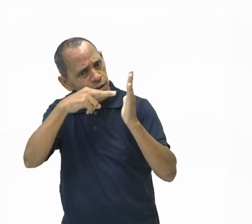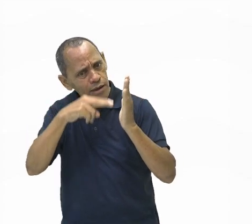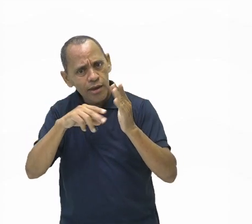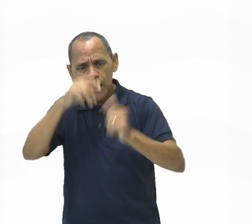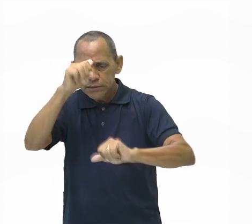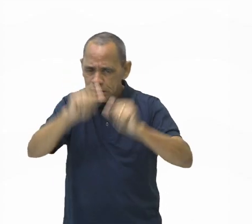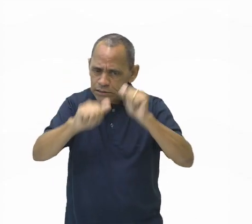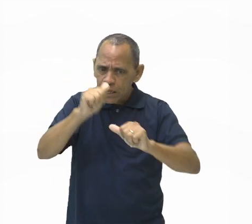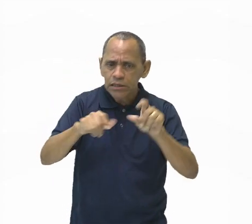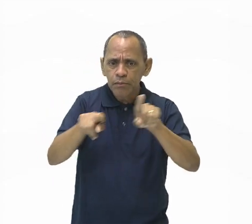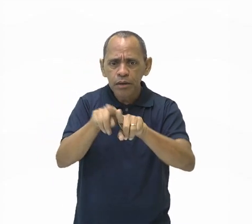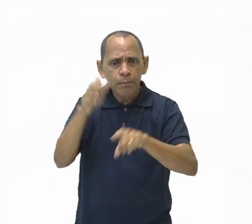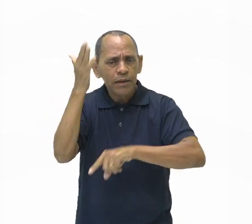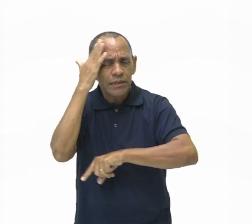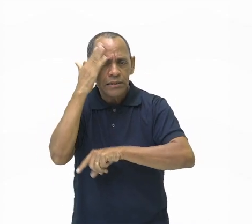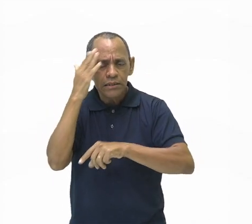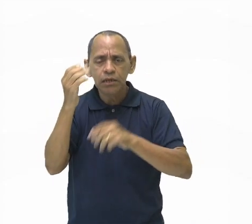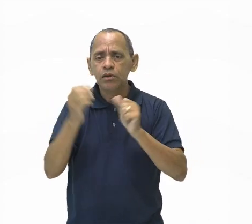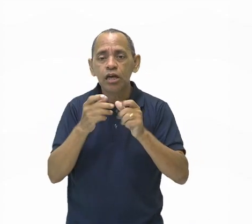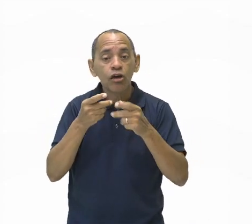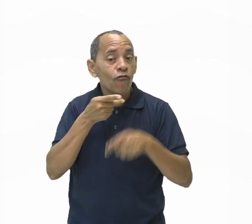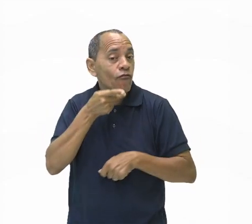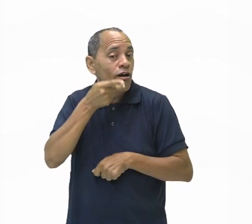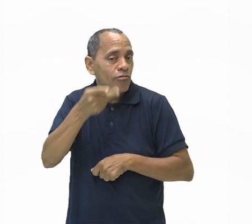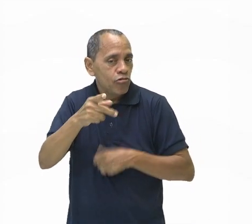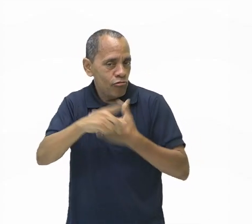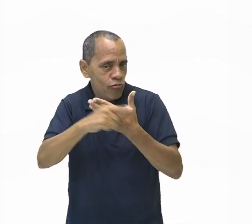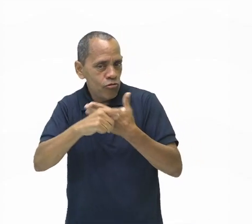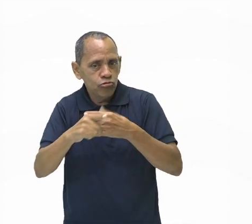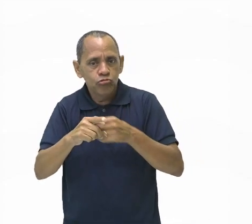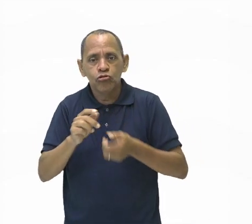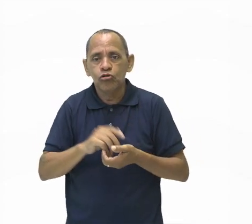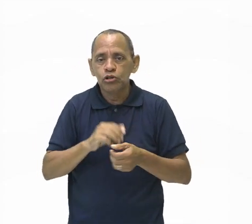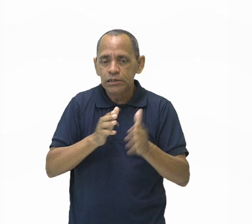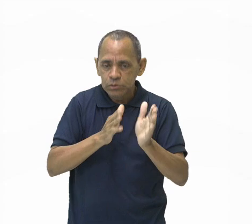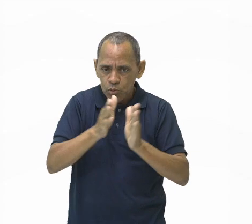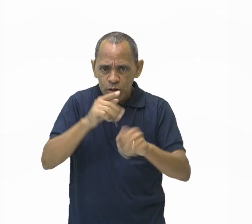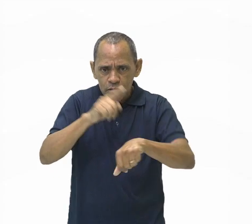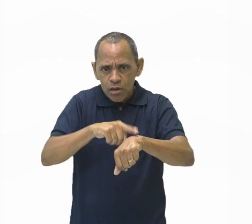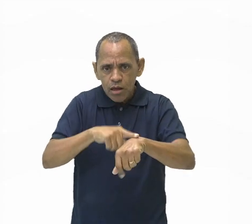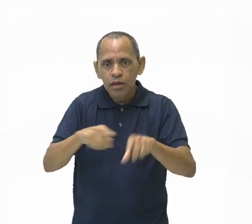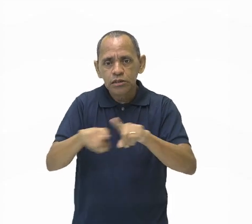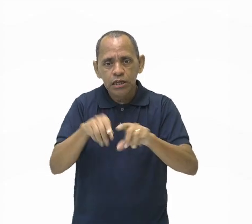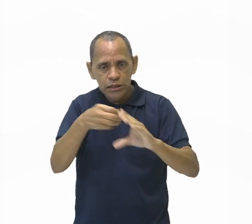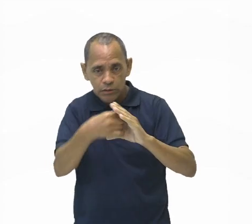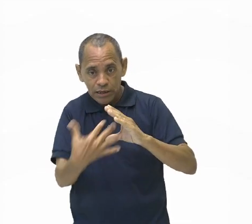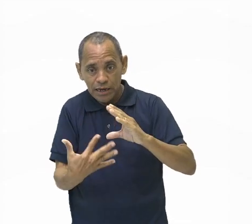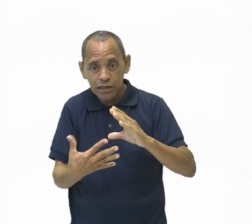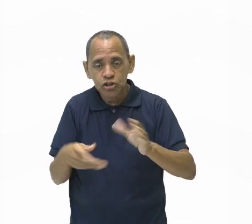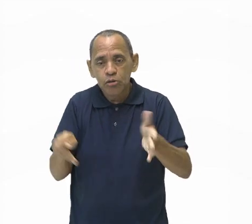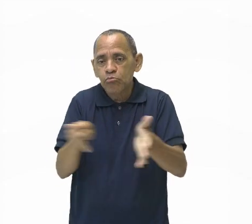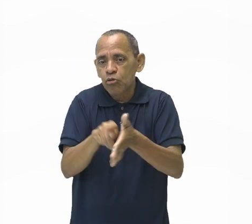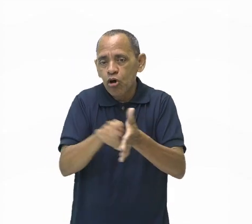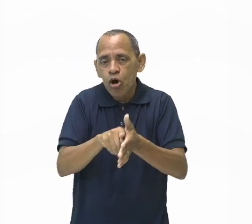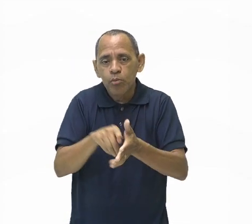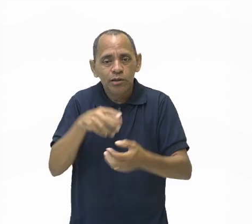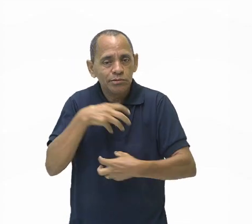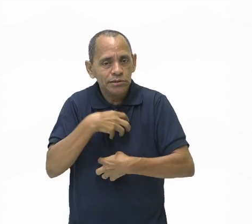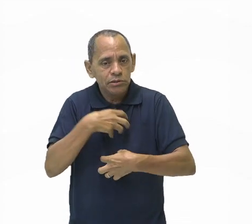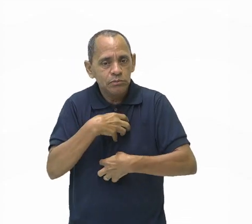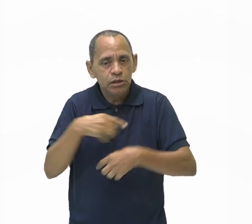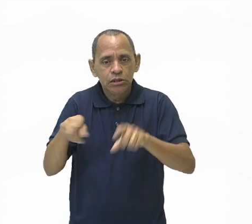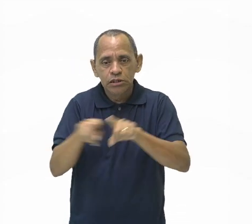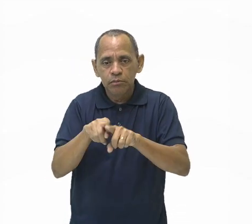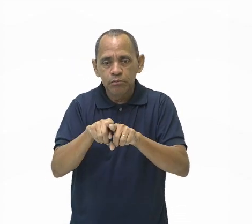que o compositor quis fazer naquele momento, tá? A musicalidade também é uma característica e o próprio sentimento, além